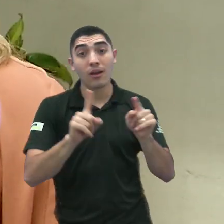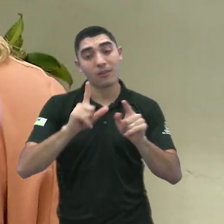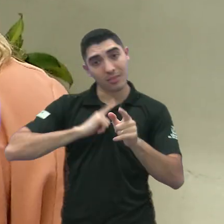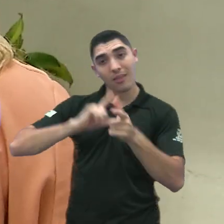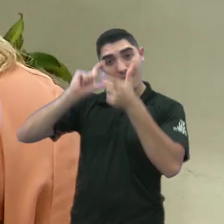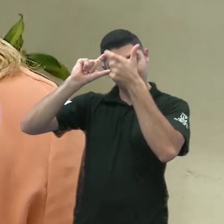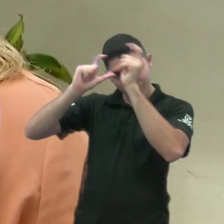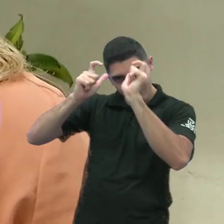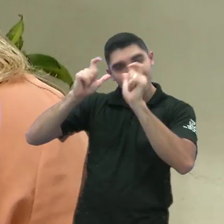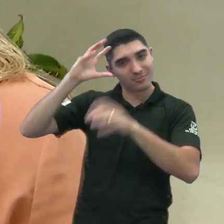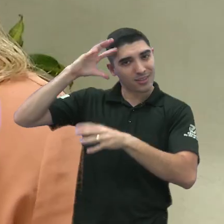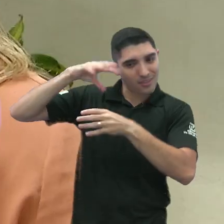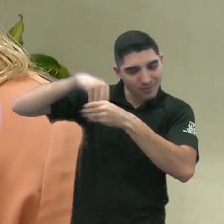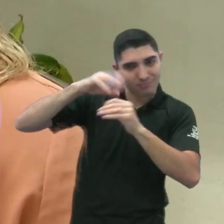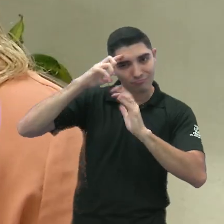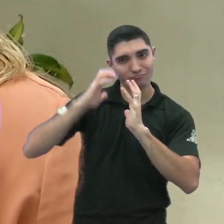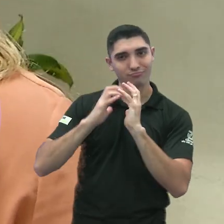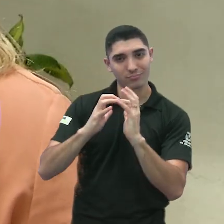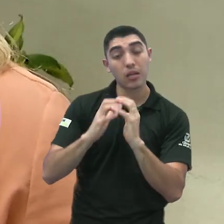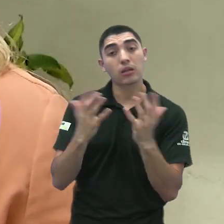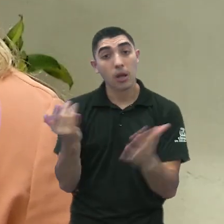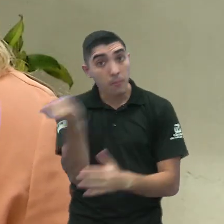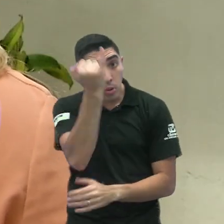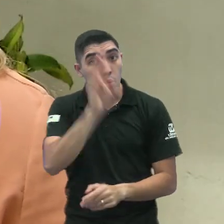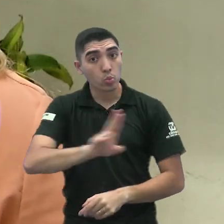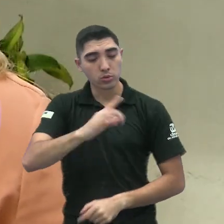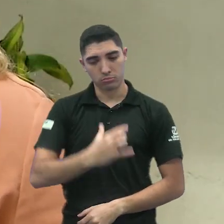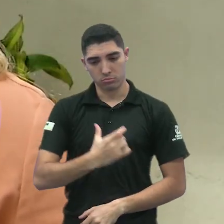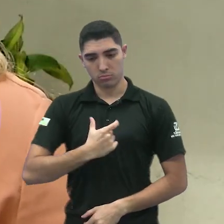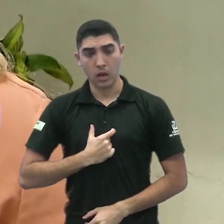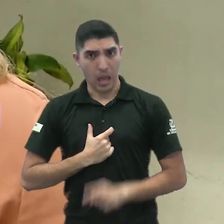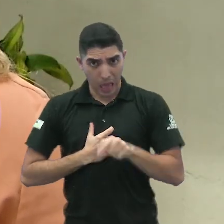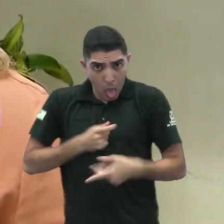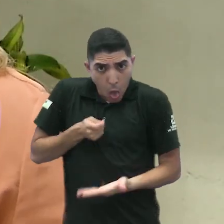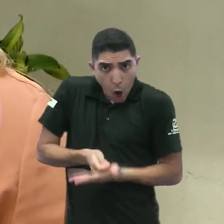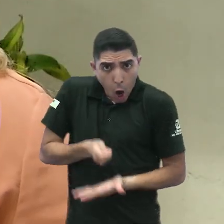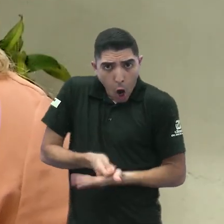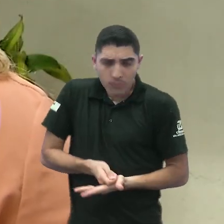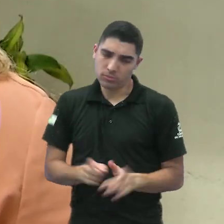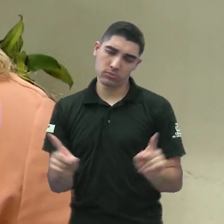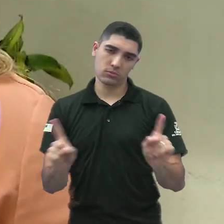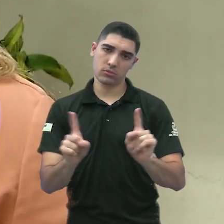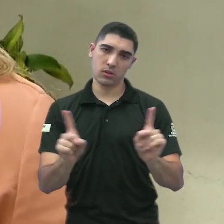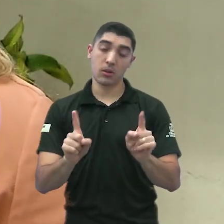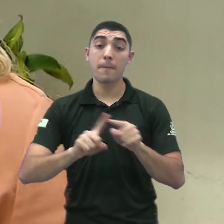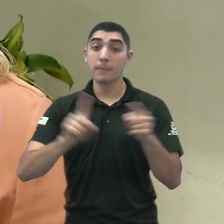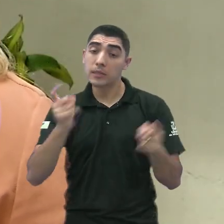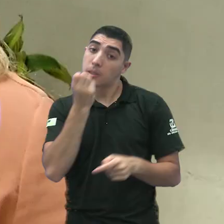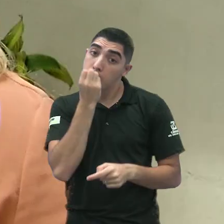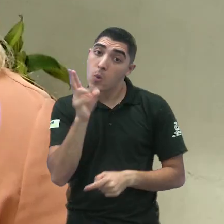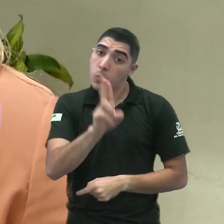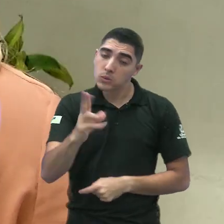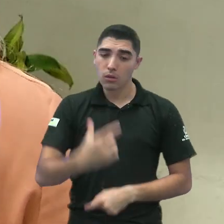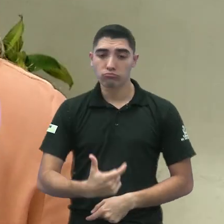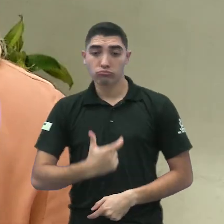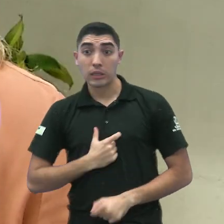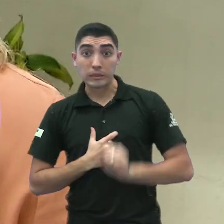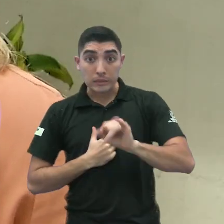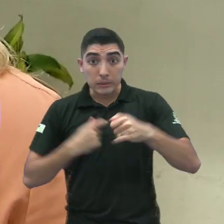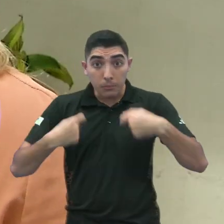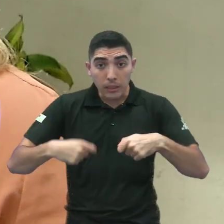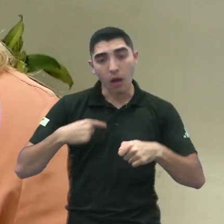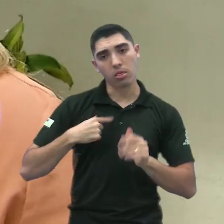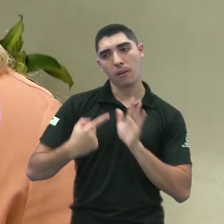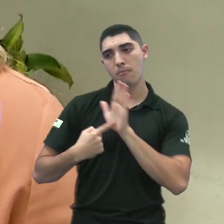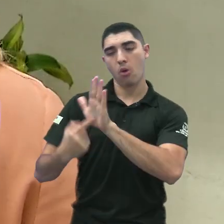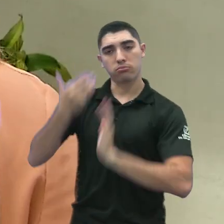garantindo também. Então, é importante que a pessoa use a carteirinha, ela não é obrigatória, porém, é bom ter, porque se for necessário, você tem um documento